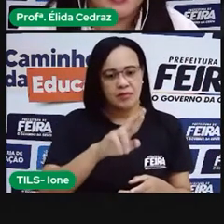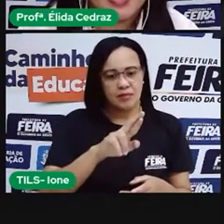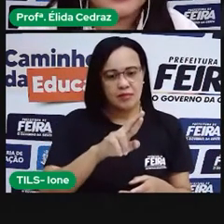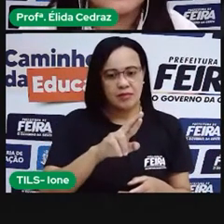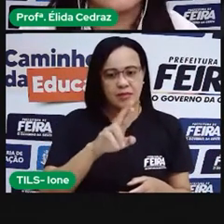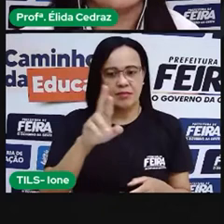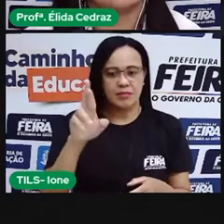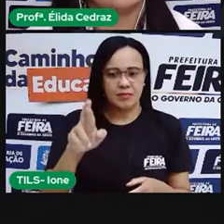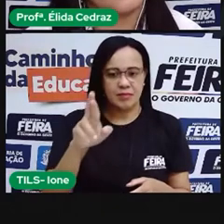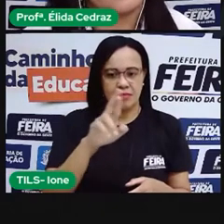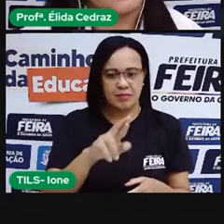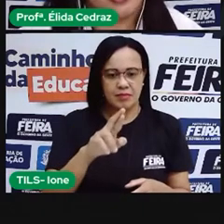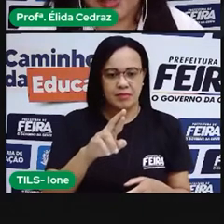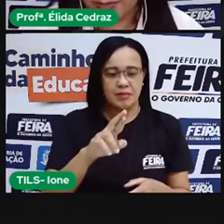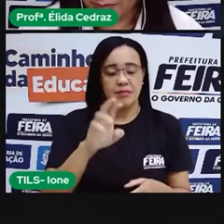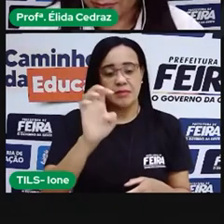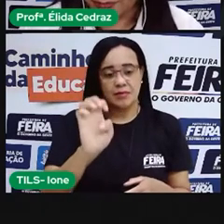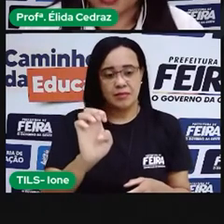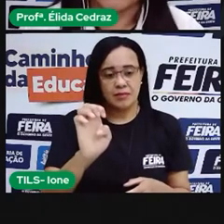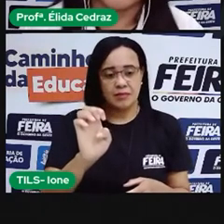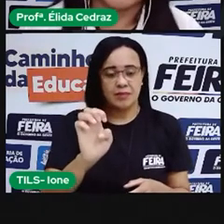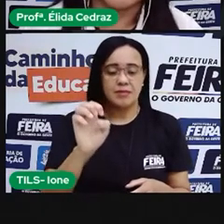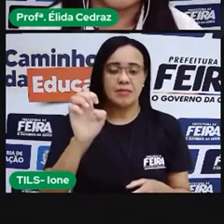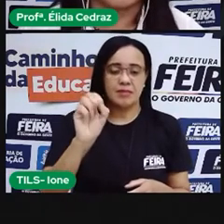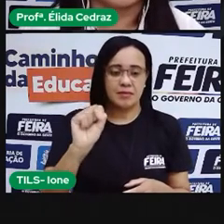RR, S e SS.